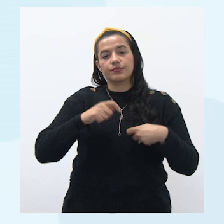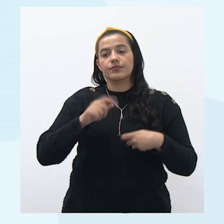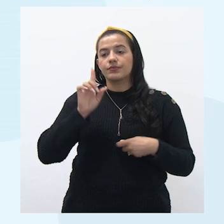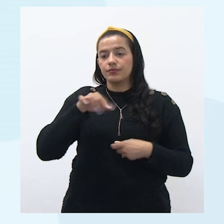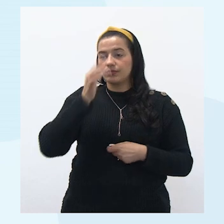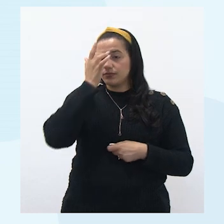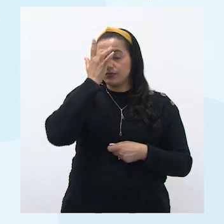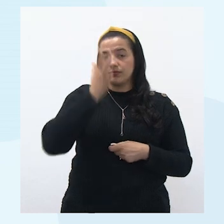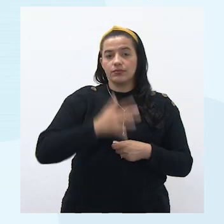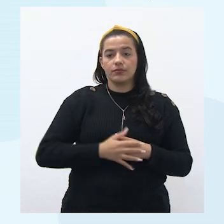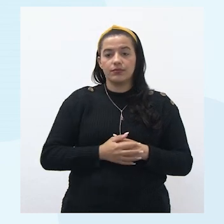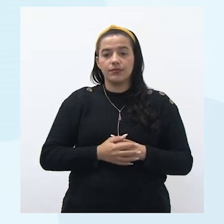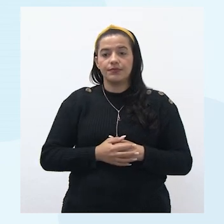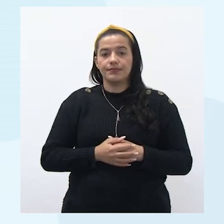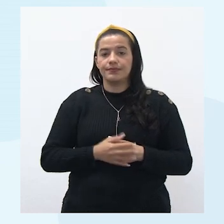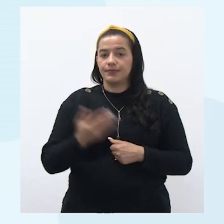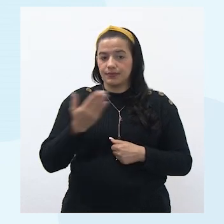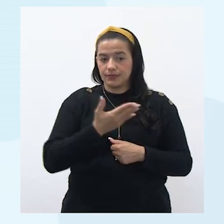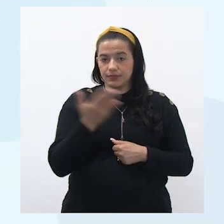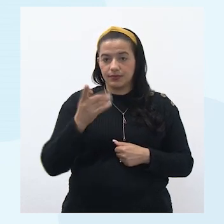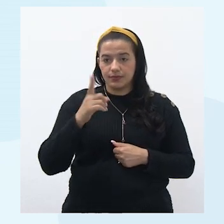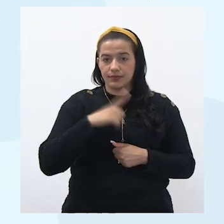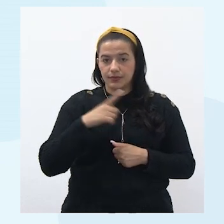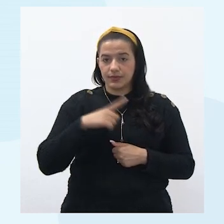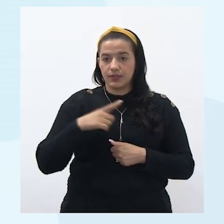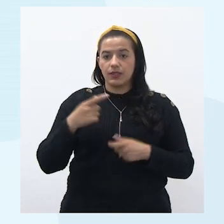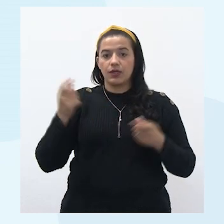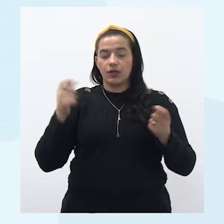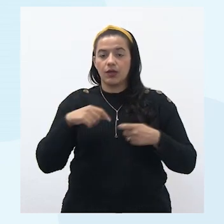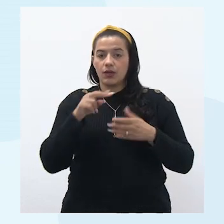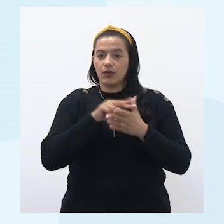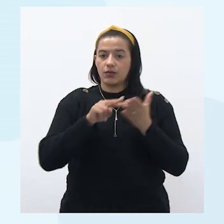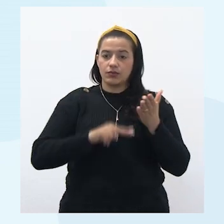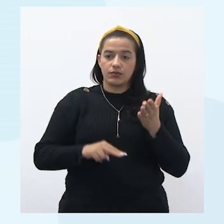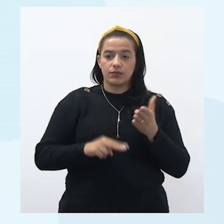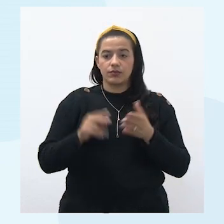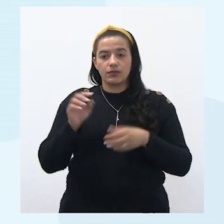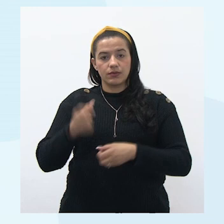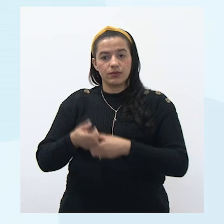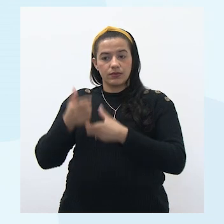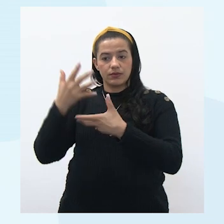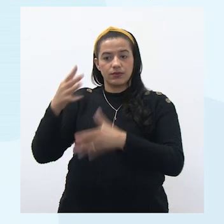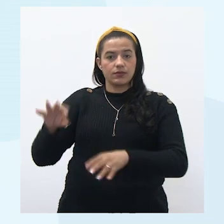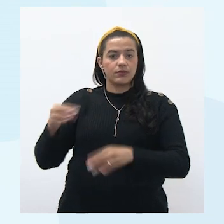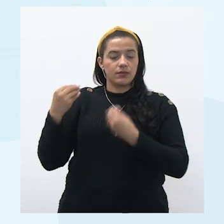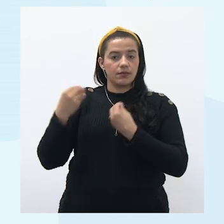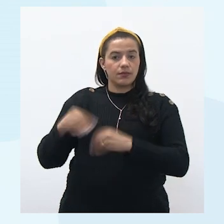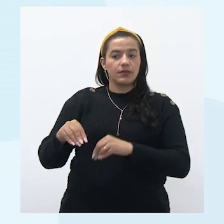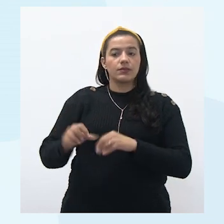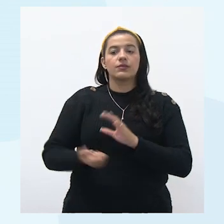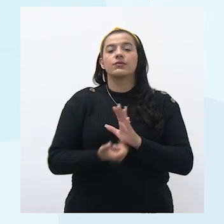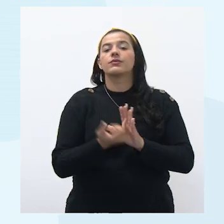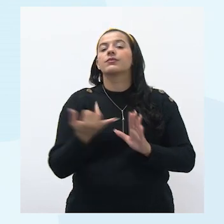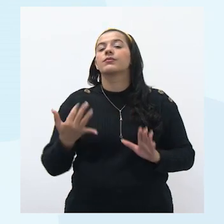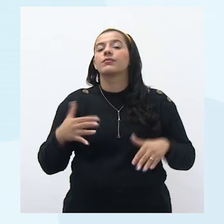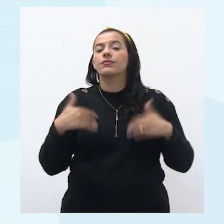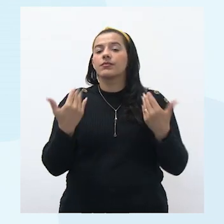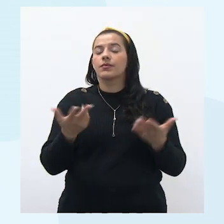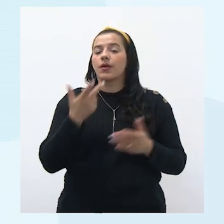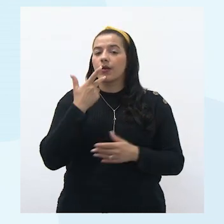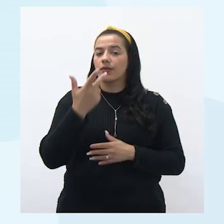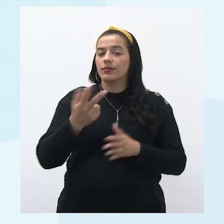fácil, Tati. Eu vou até falar para eles assim, enquanto eu leio aqui, vocês mandam aí pelo chat de qual competência a gente está fazendo